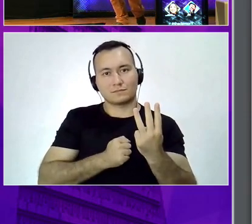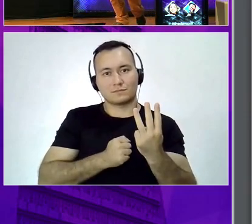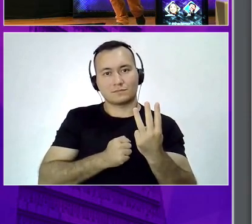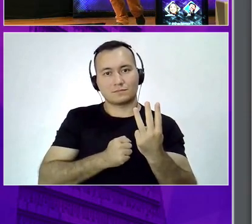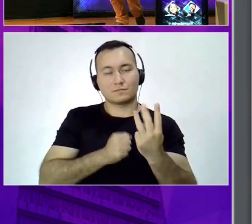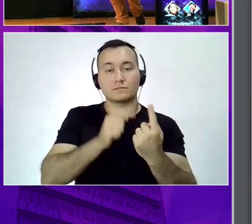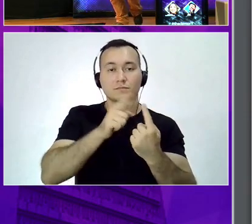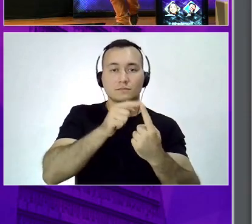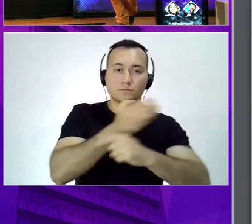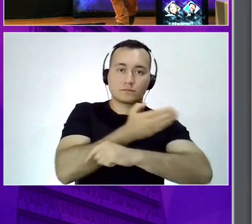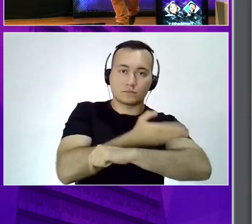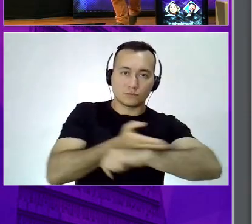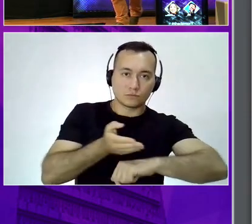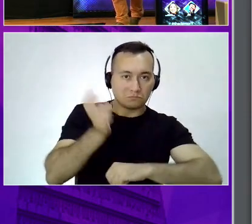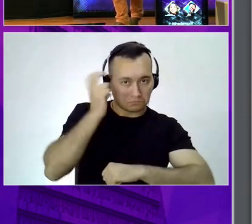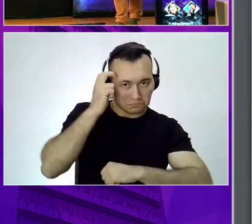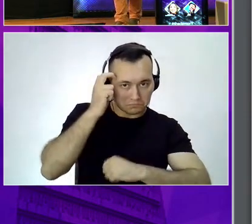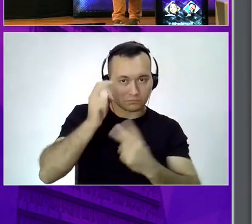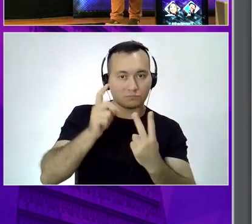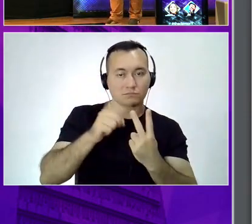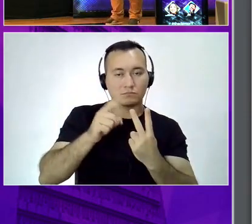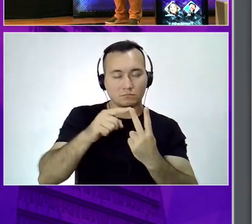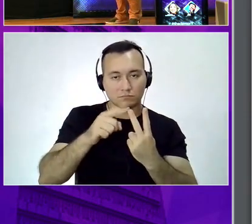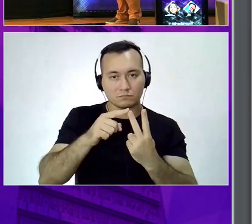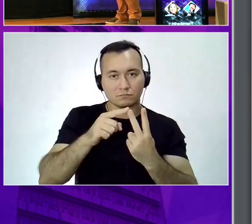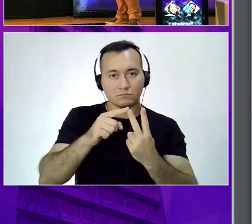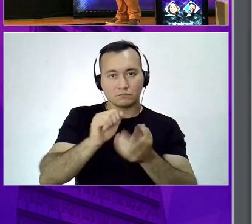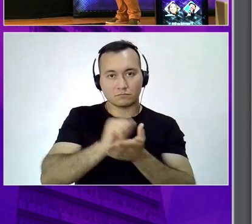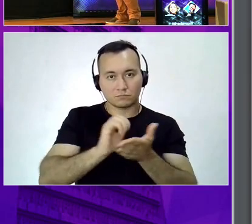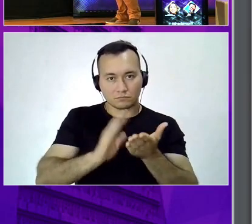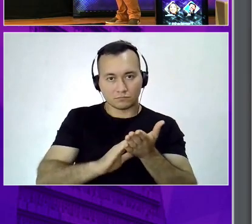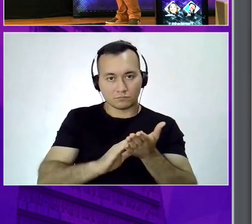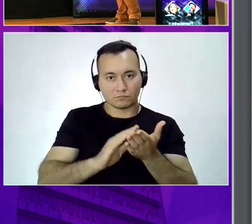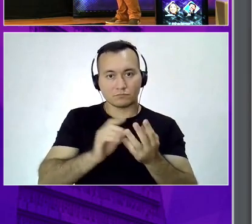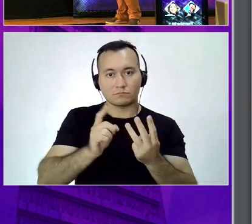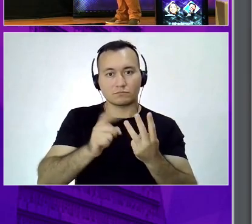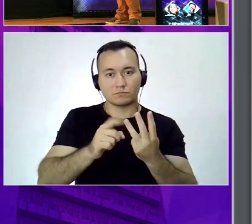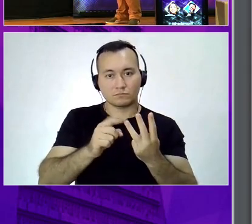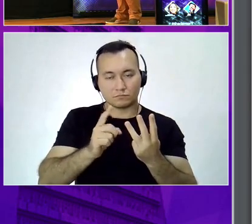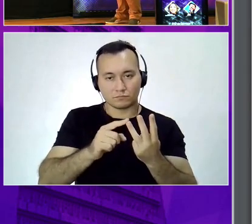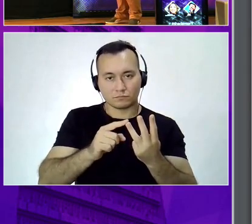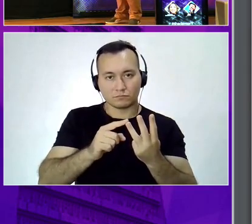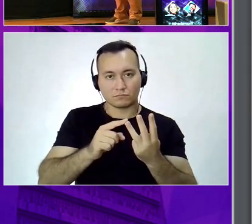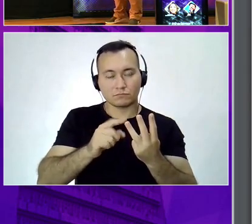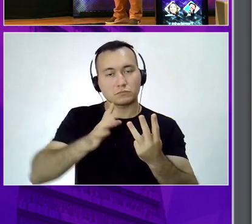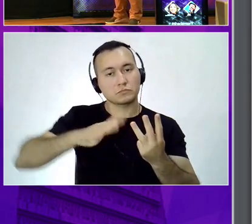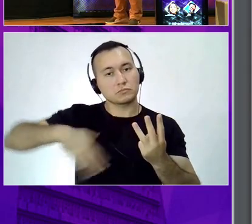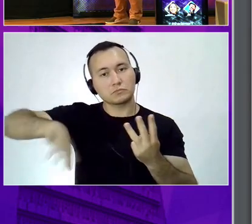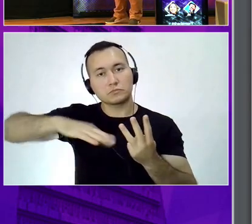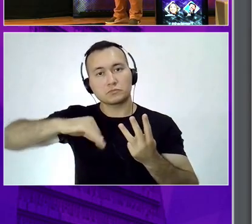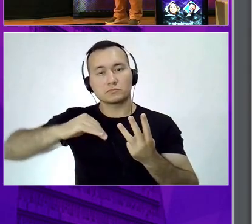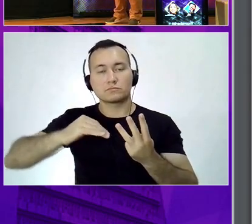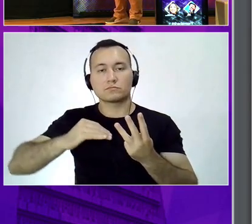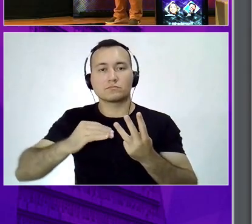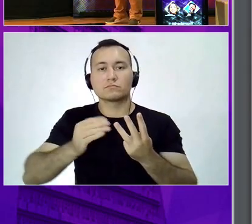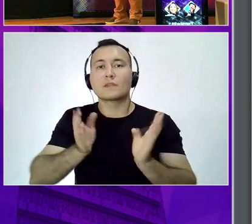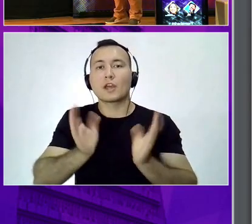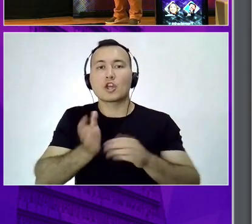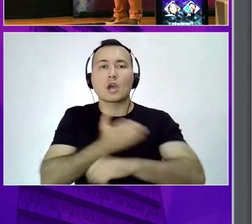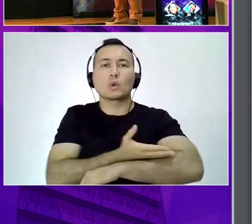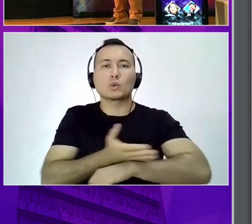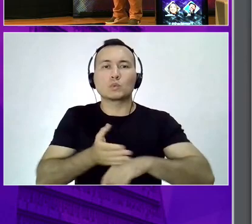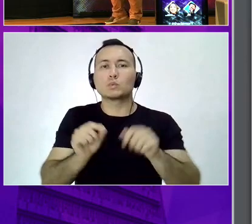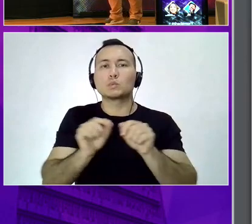né, pode, né, procurar mais informação. Mas, basicamente, a cultura representa, né, como que as pessoas vivem,